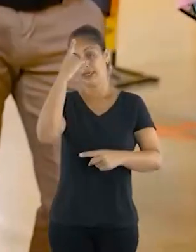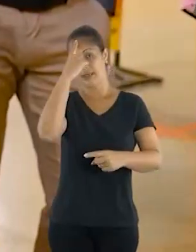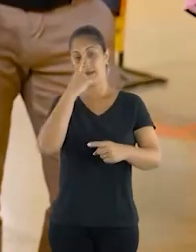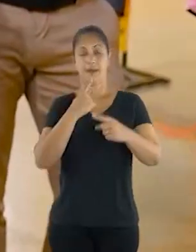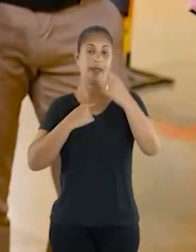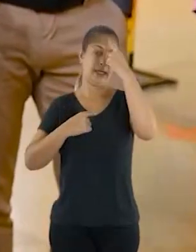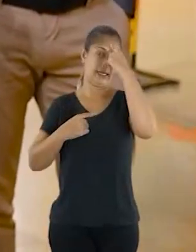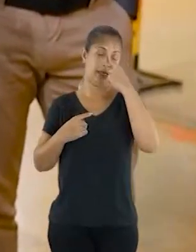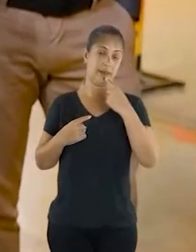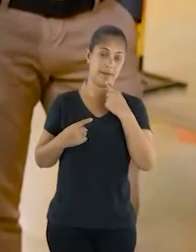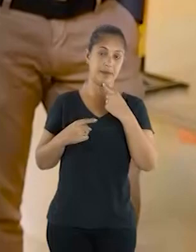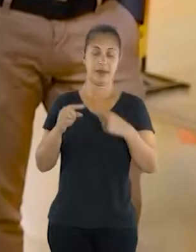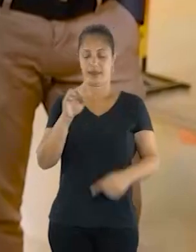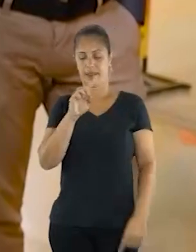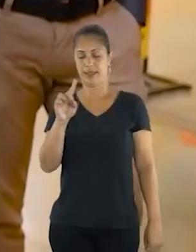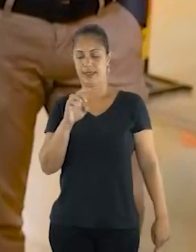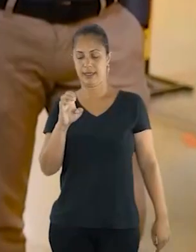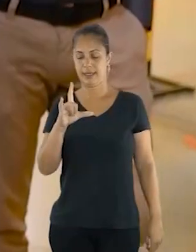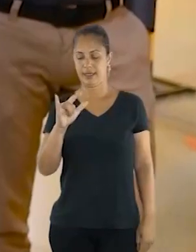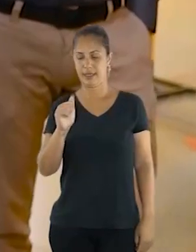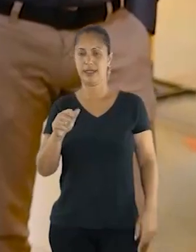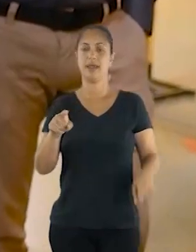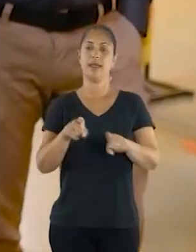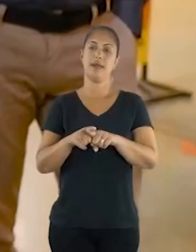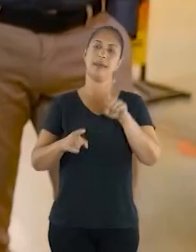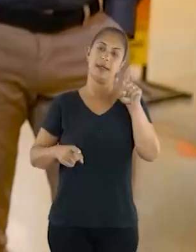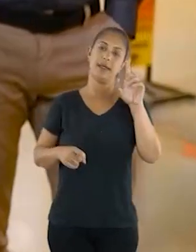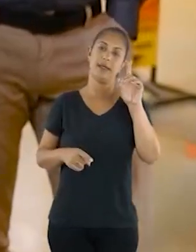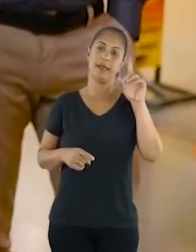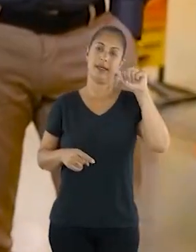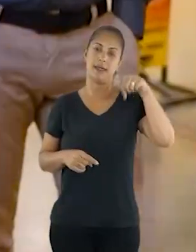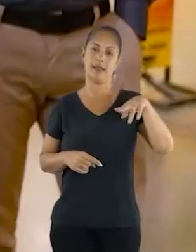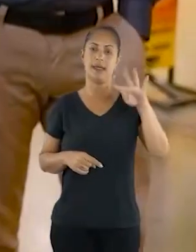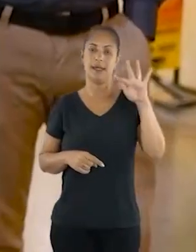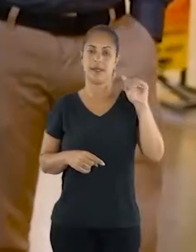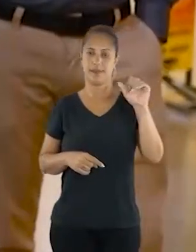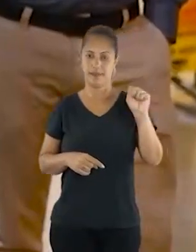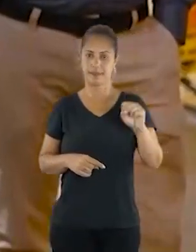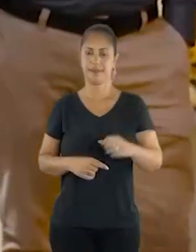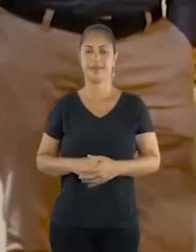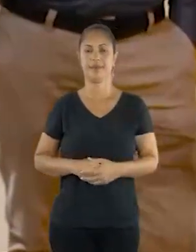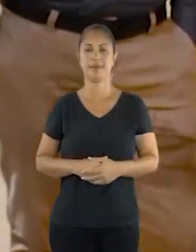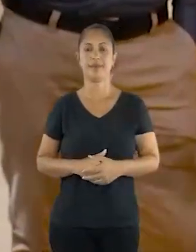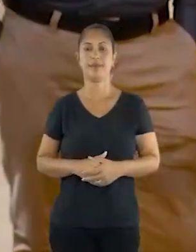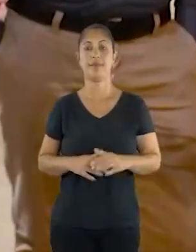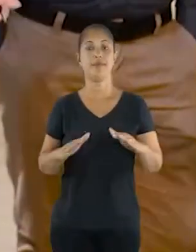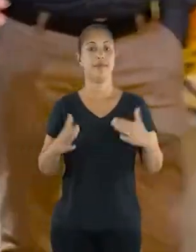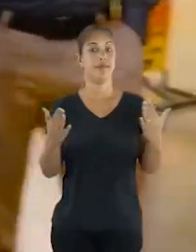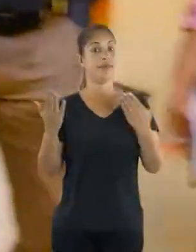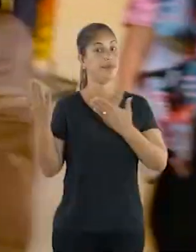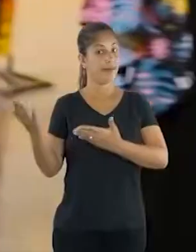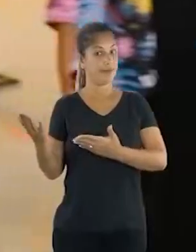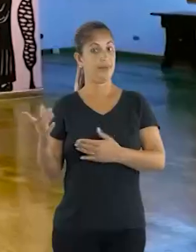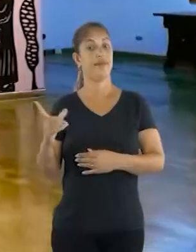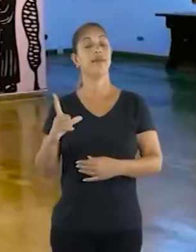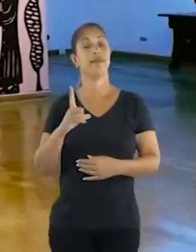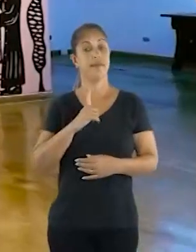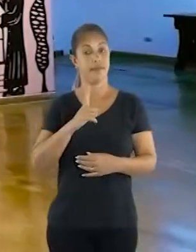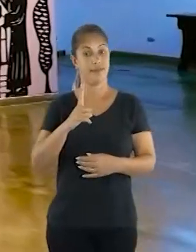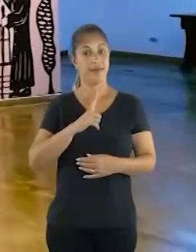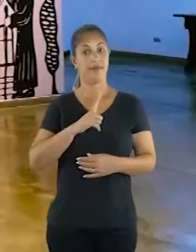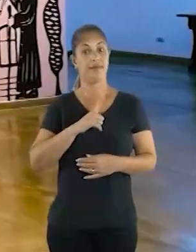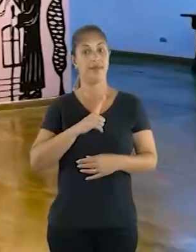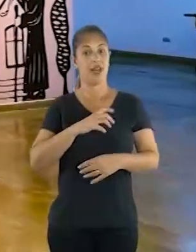imagens de Zélia, do próprio Dantas e do próprio Ariano. Tá? Aqui a gente tem a